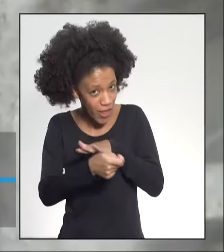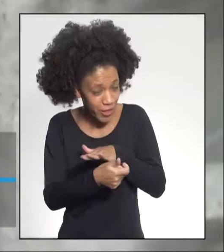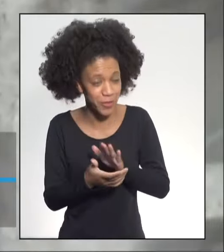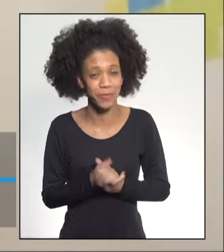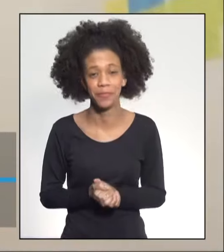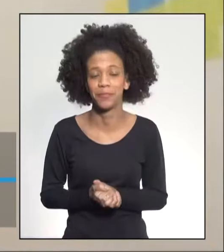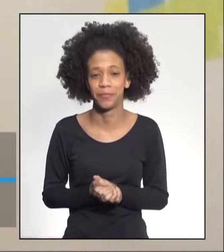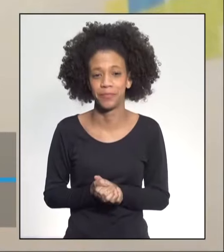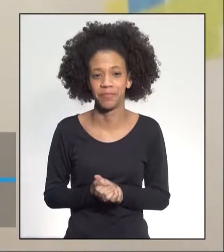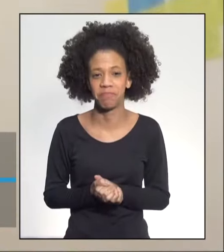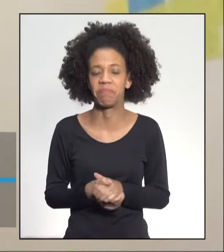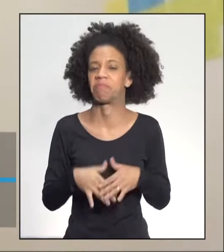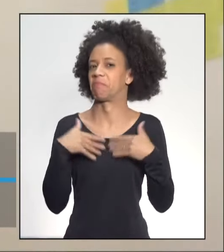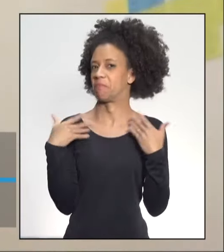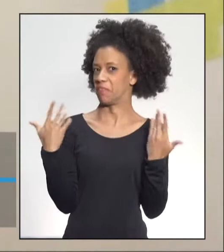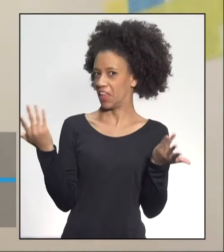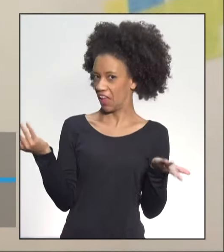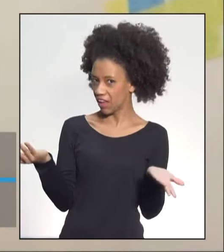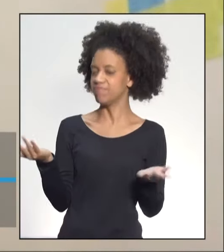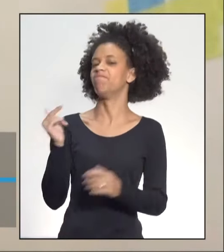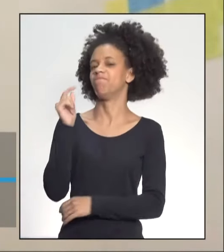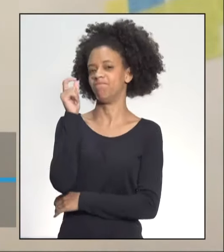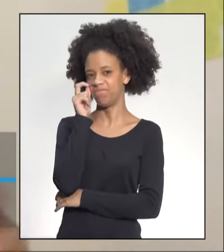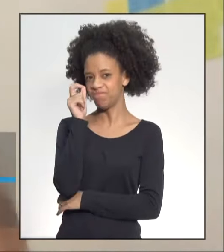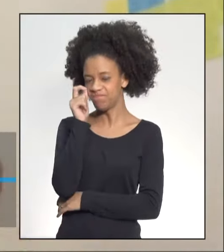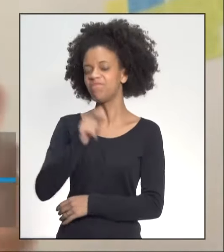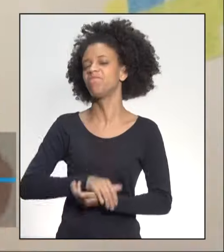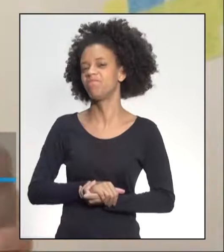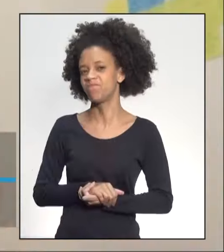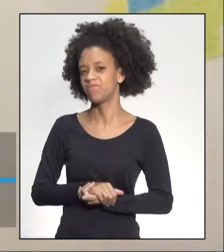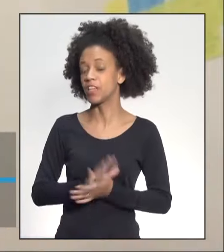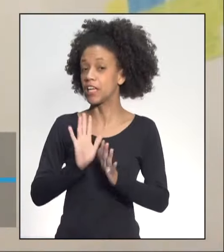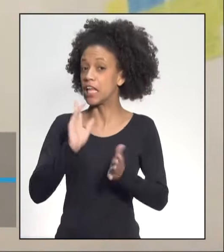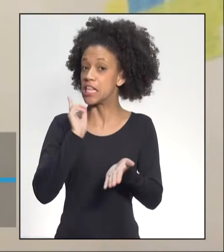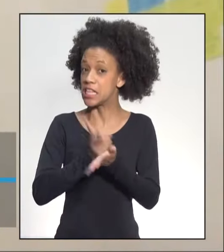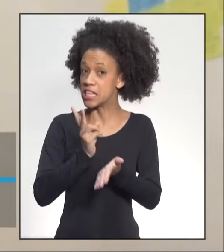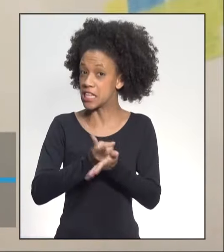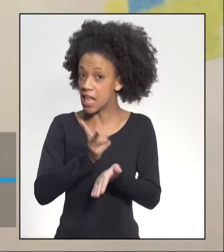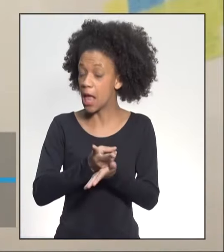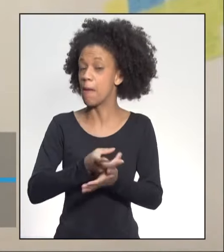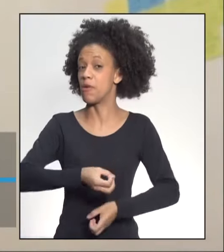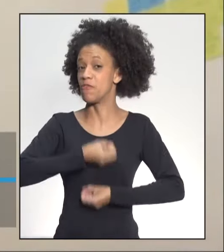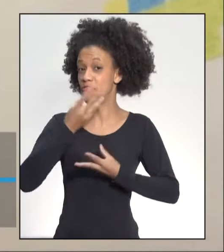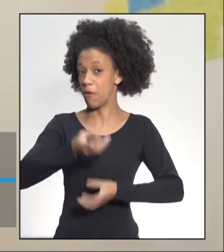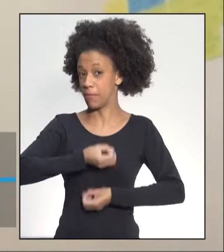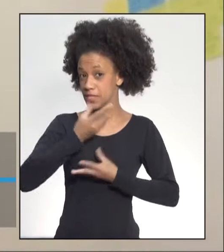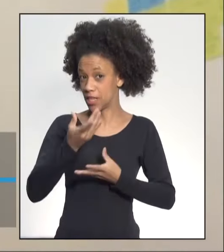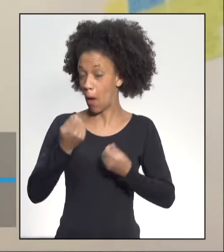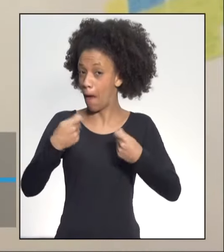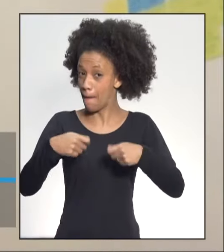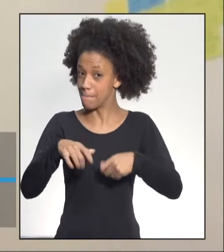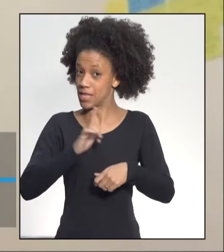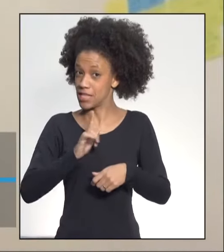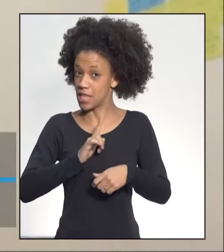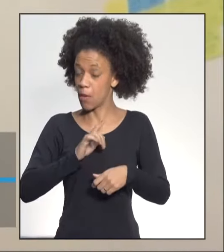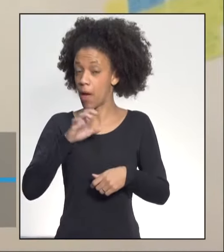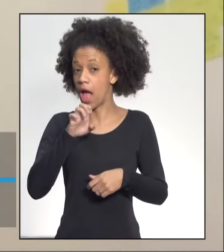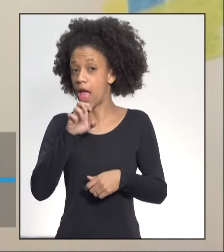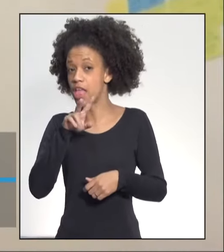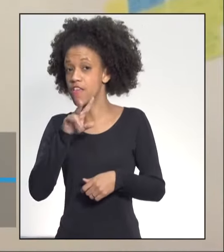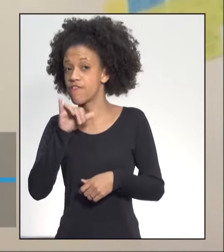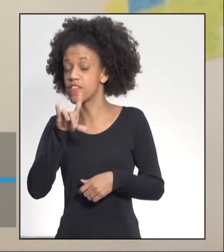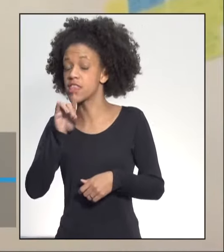Boa! Interessante. Então, sempre que eu tiver uma informação, eu tenho que ter uma evidência real. É isso, né?